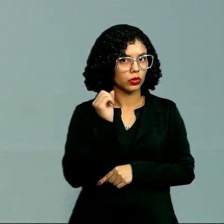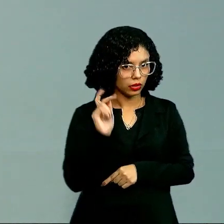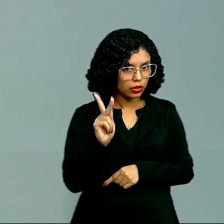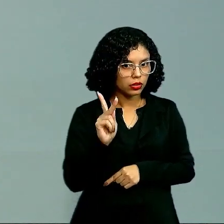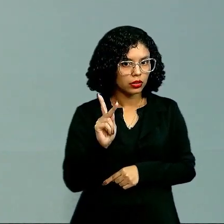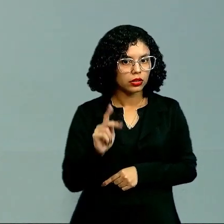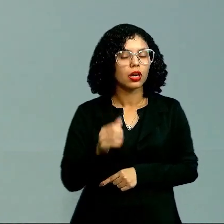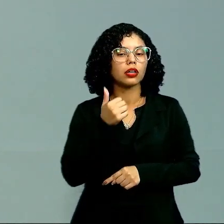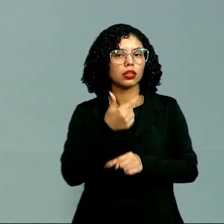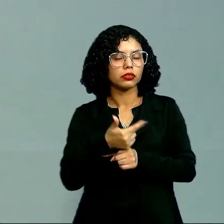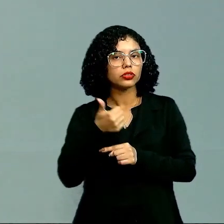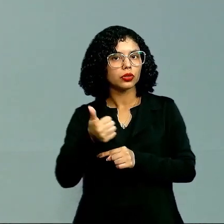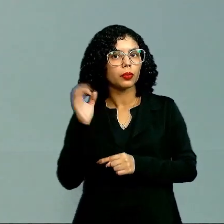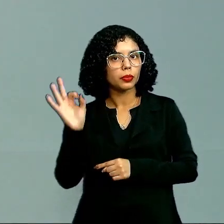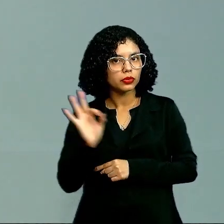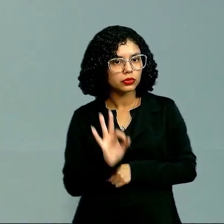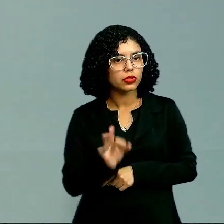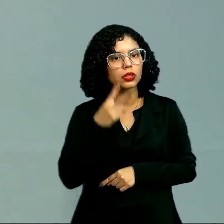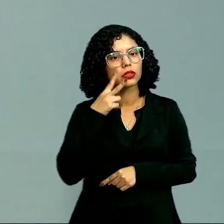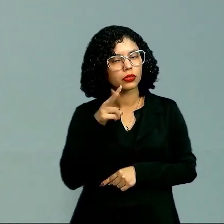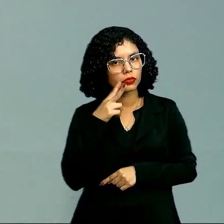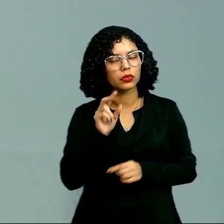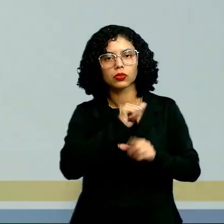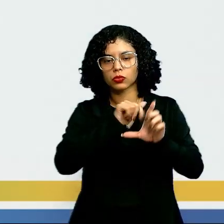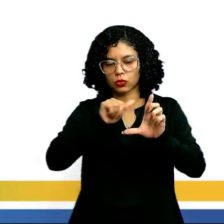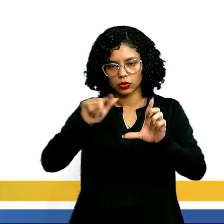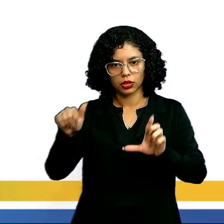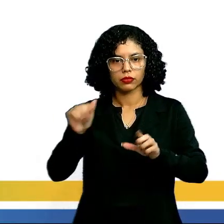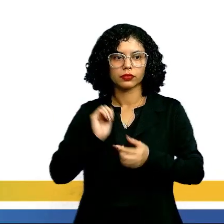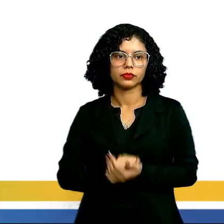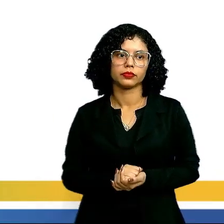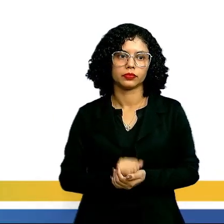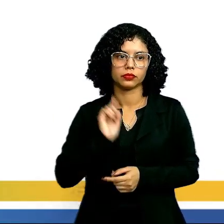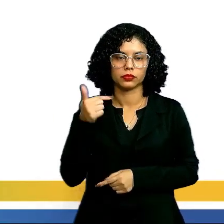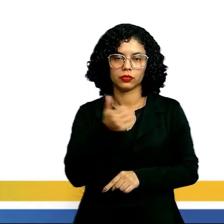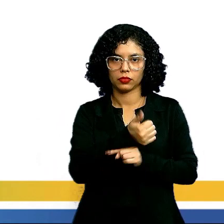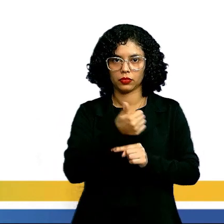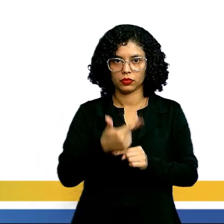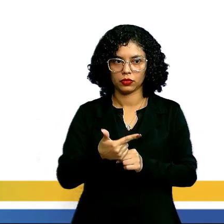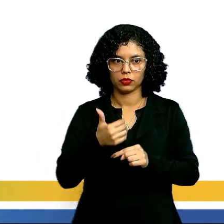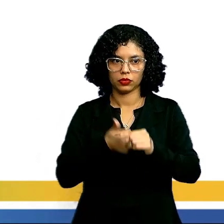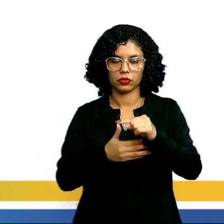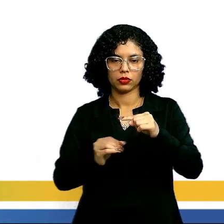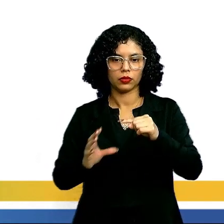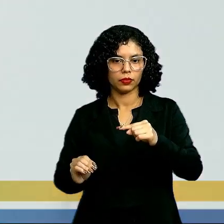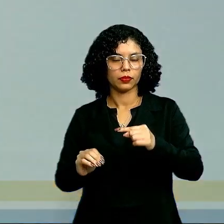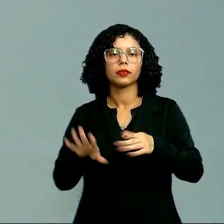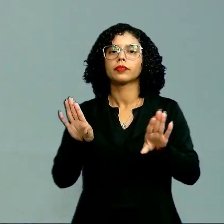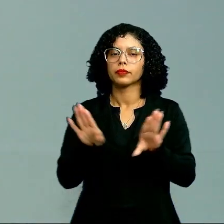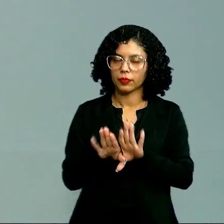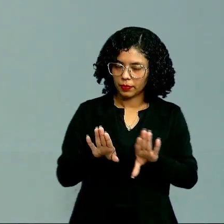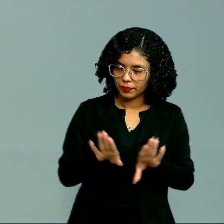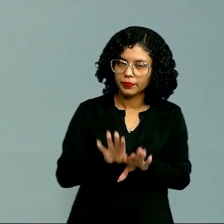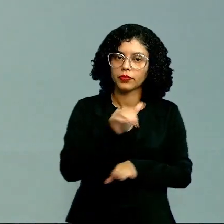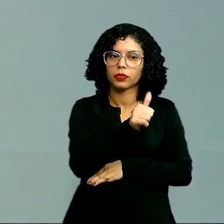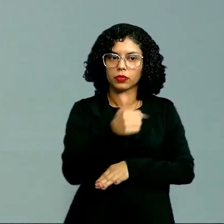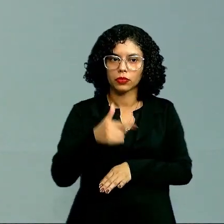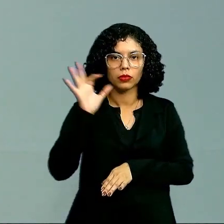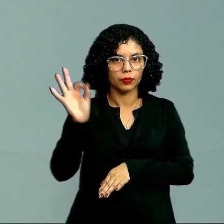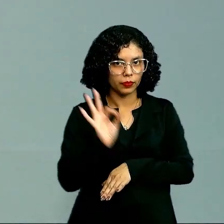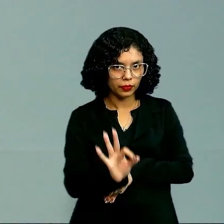tá? Aqueles 21% que a gente viu no gráfico. No próximo, 12 sobre 100, é